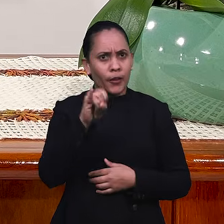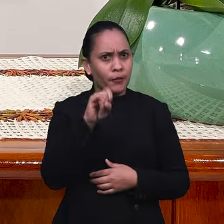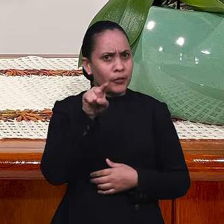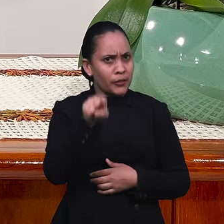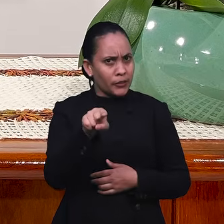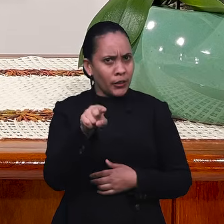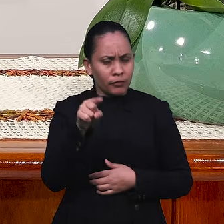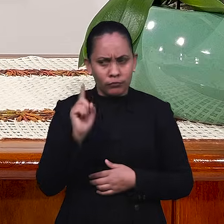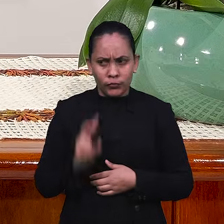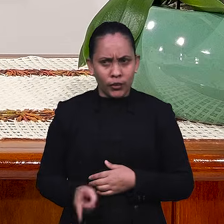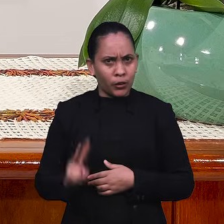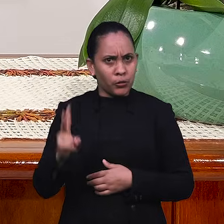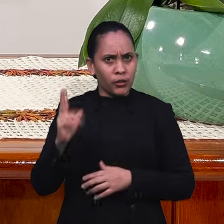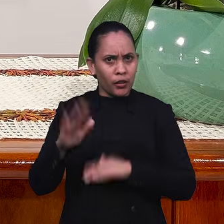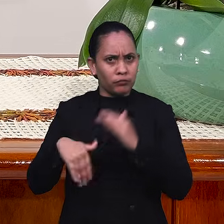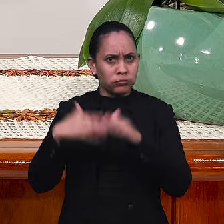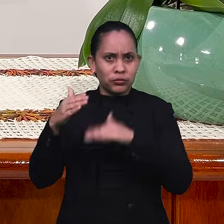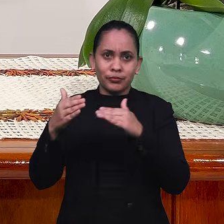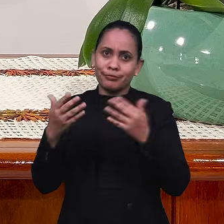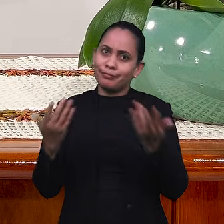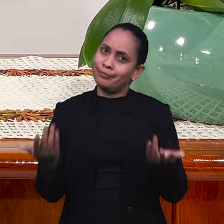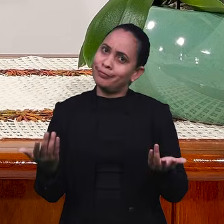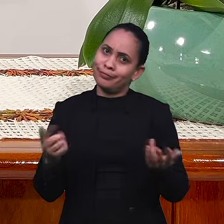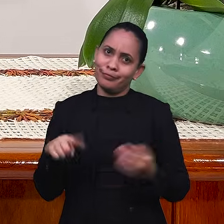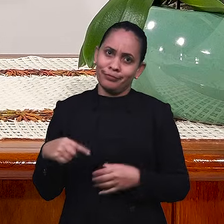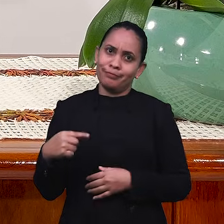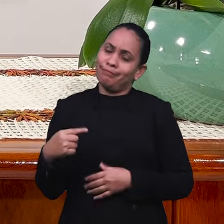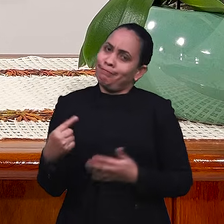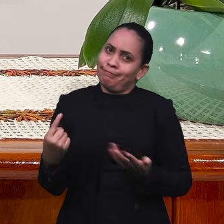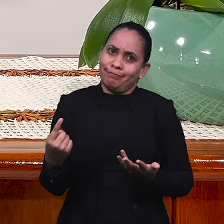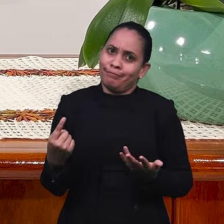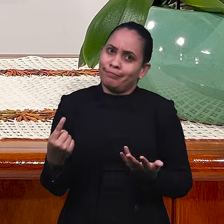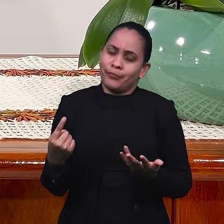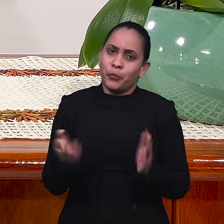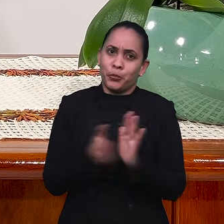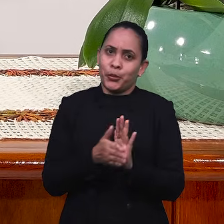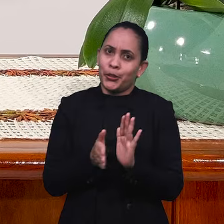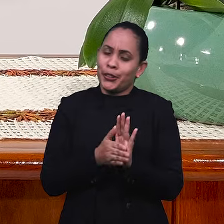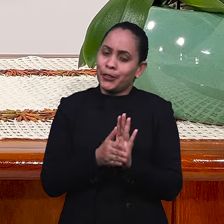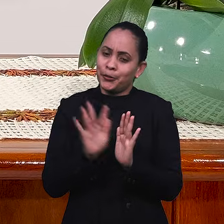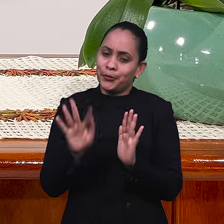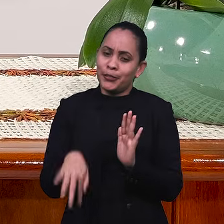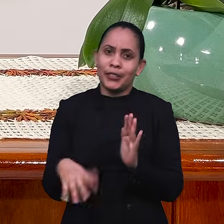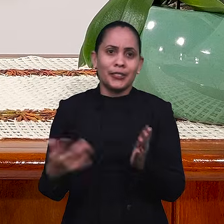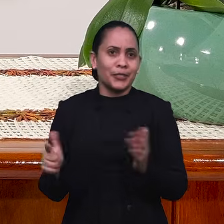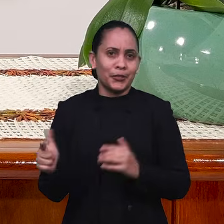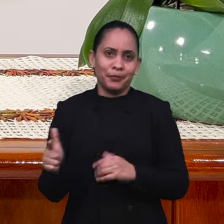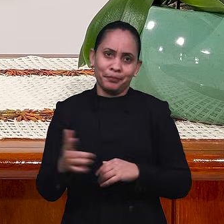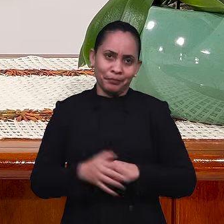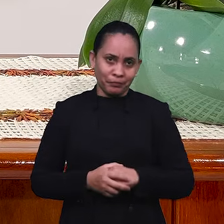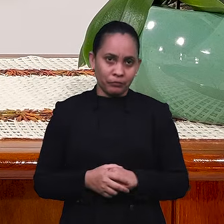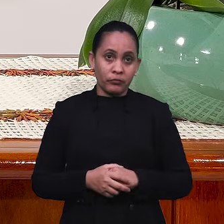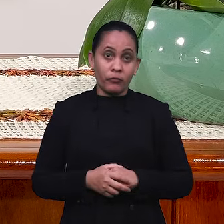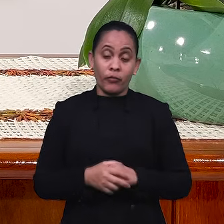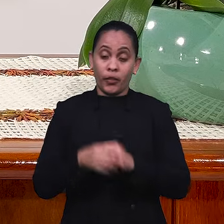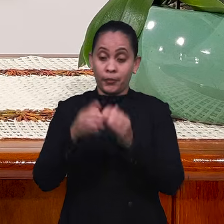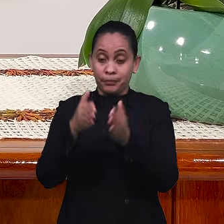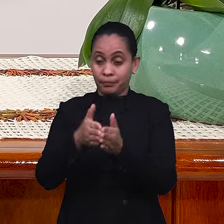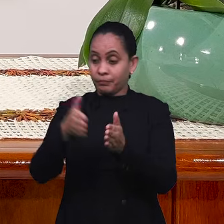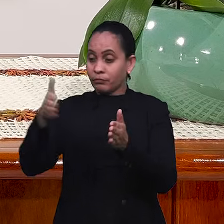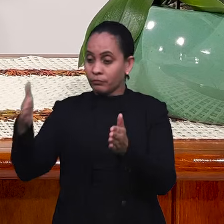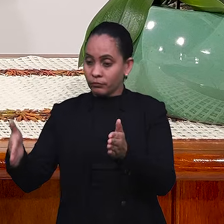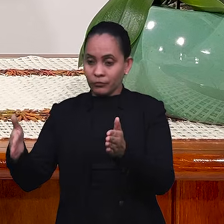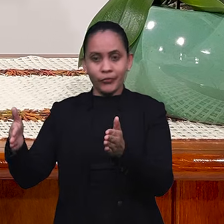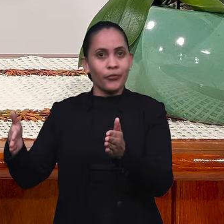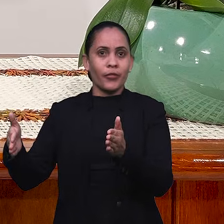completa. Nós tivemos uma experiência, é bem verdade que deste período aqui, do chamado para cá, as